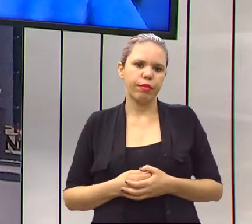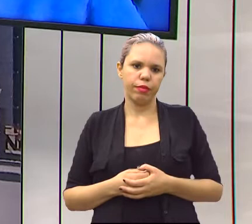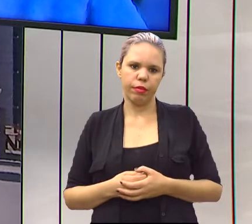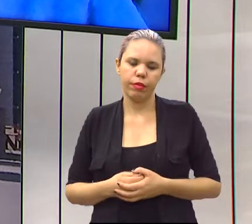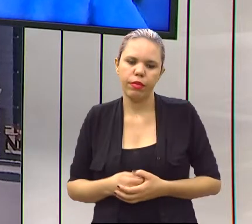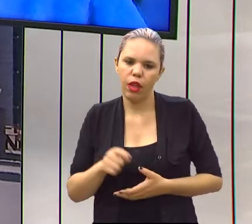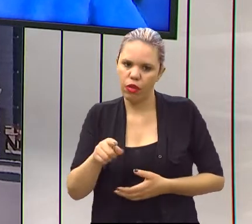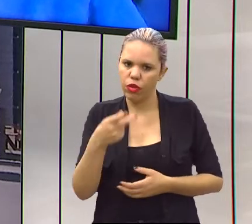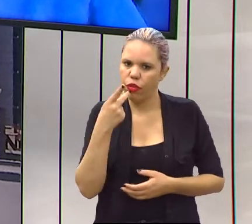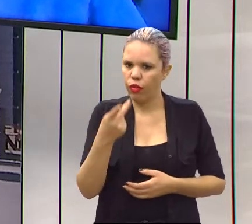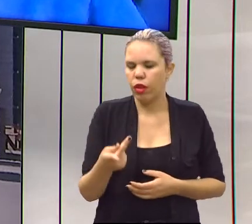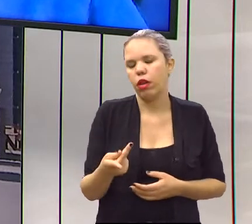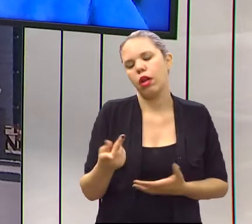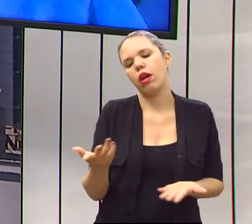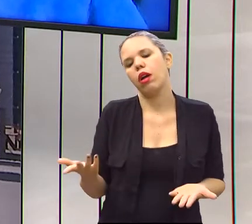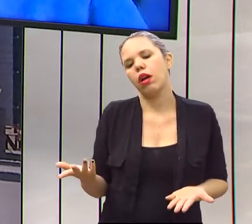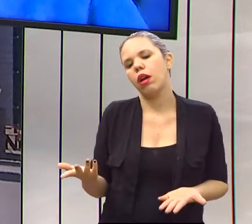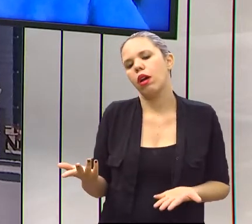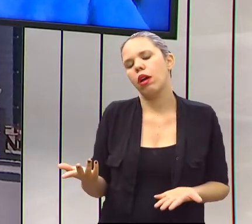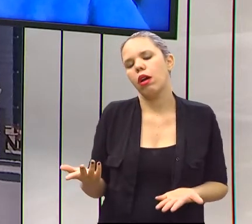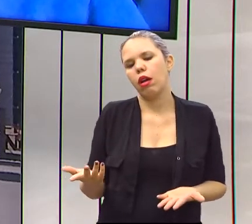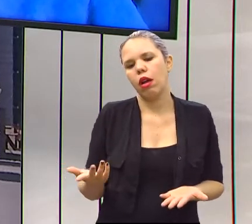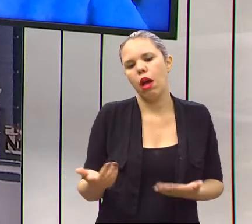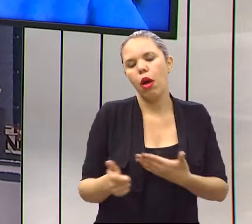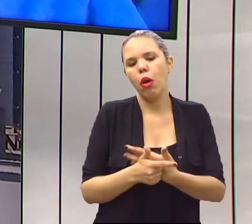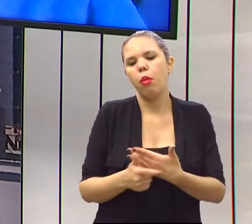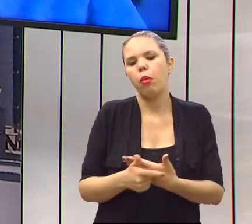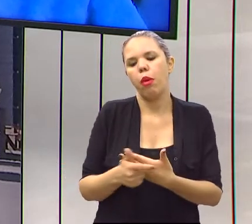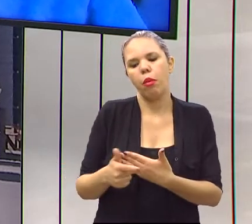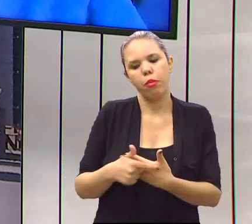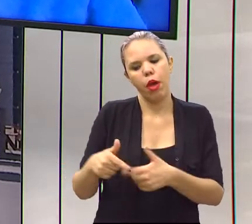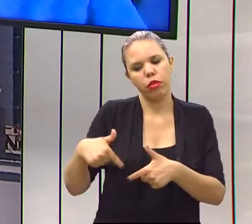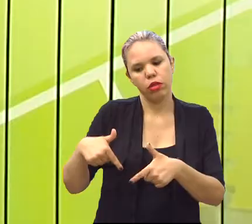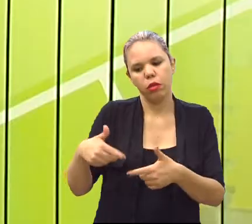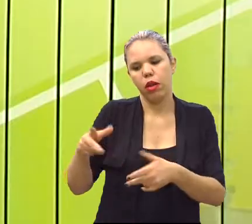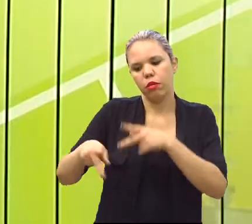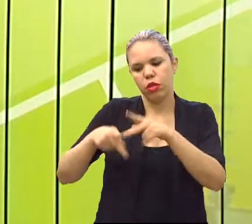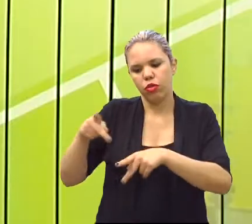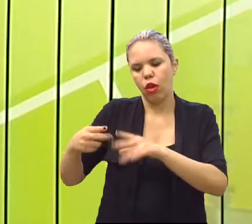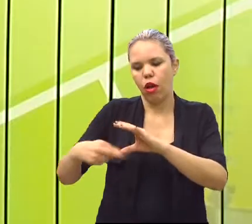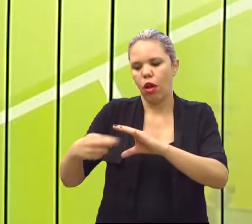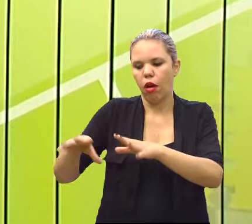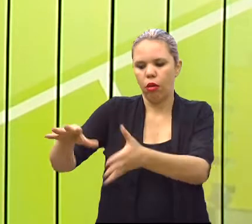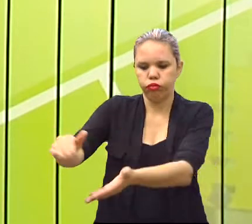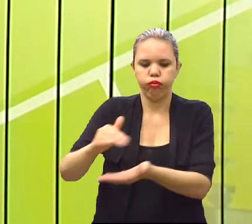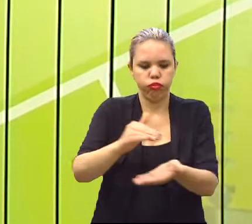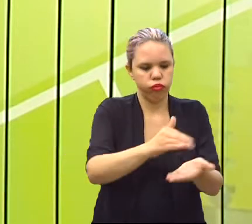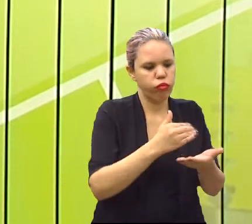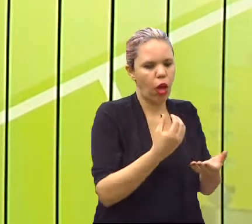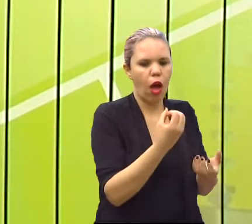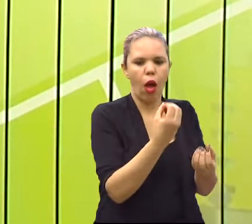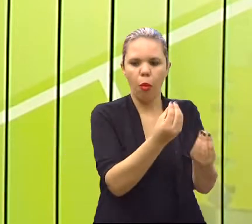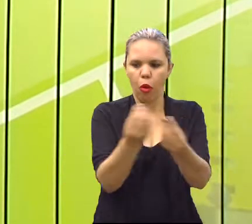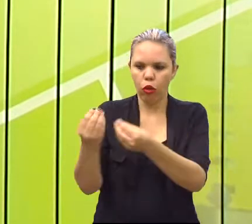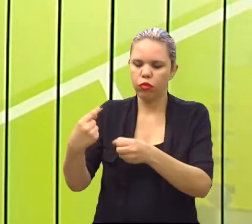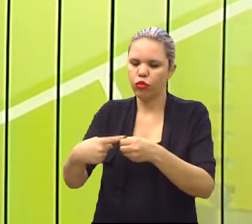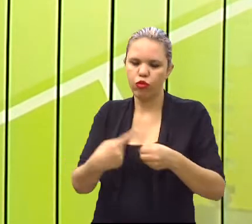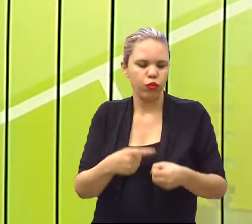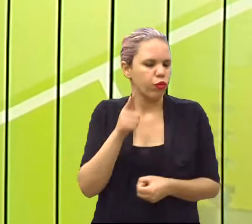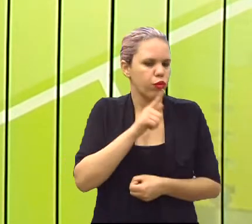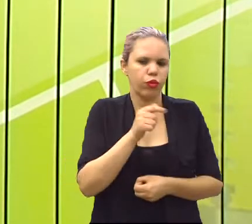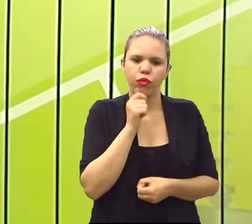É isso Então, até que eu ia abordar, Romeu, justamente o papel deles, e ainda muitos municípios não